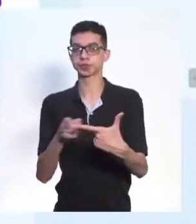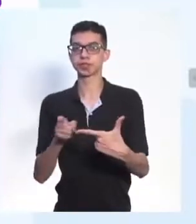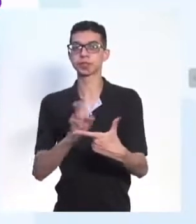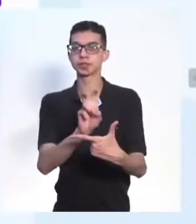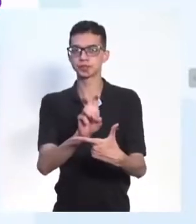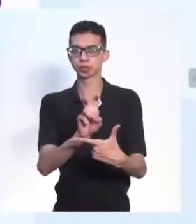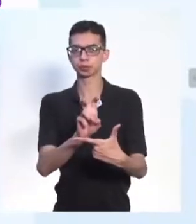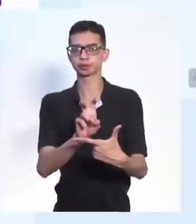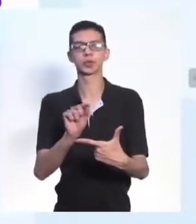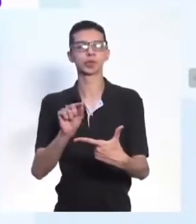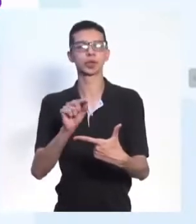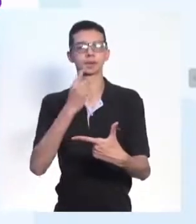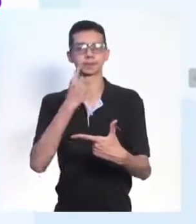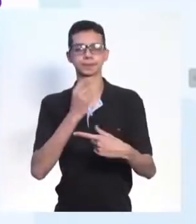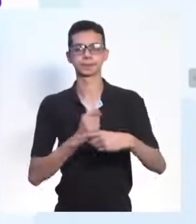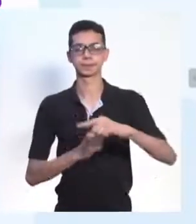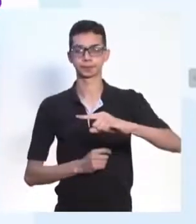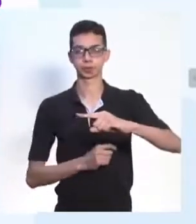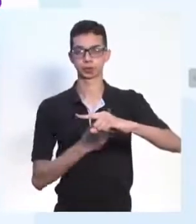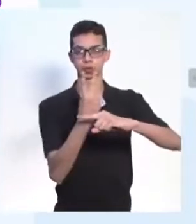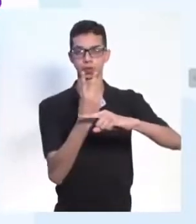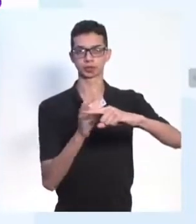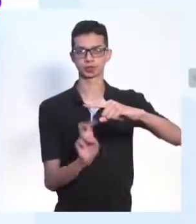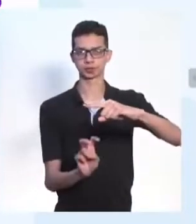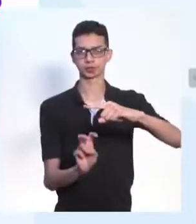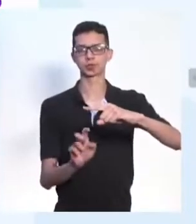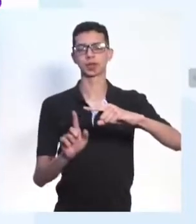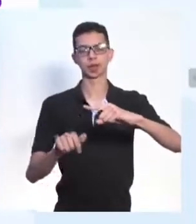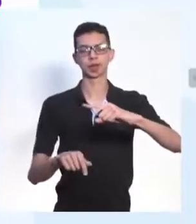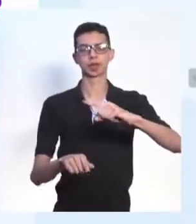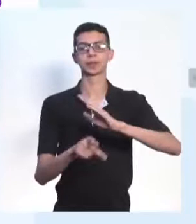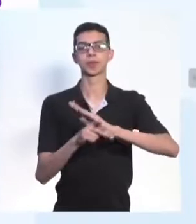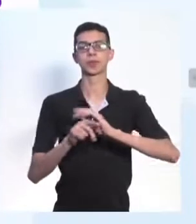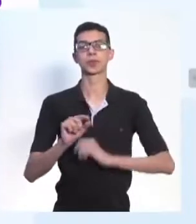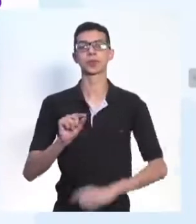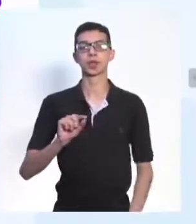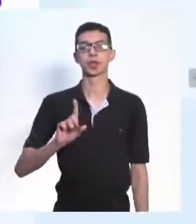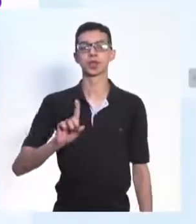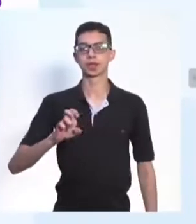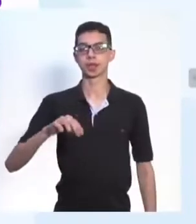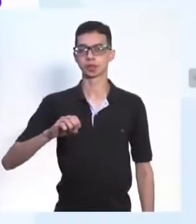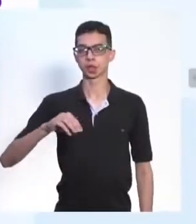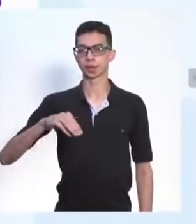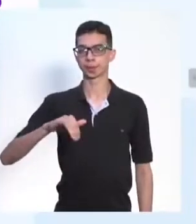denominador. 2 não dá para dividir por 5. Então, 0,